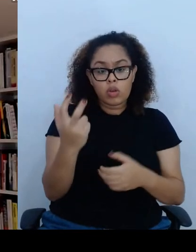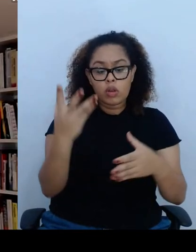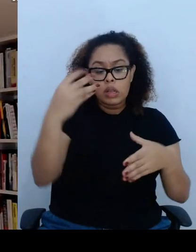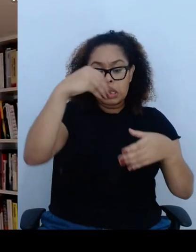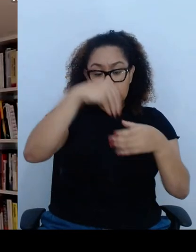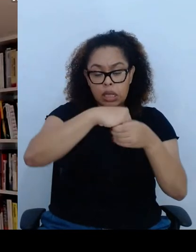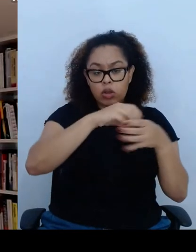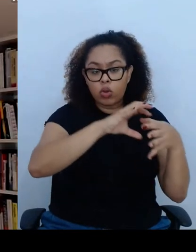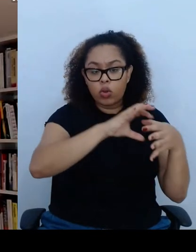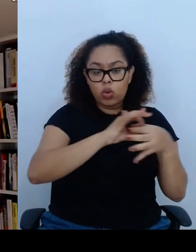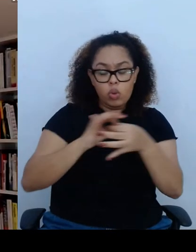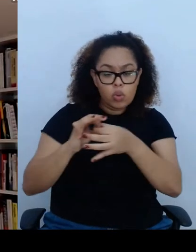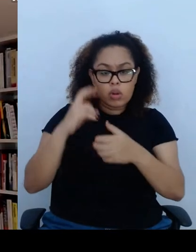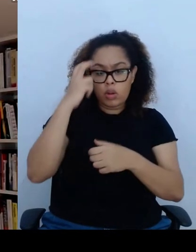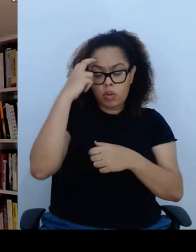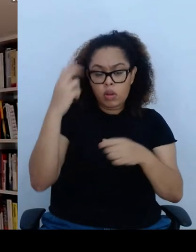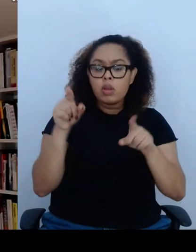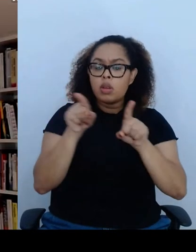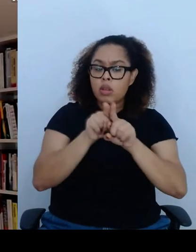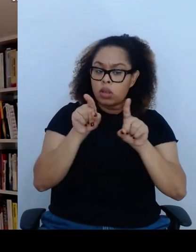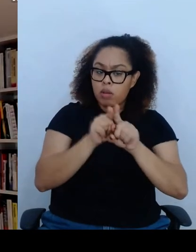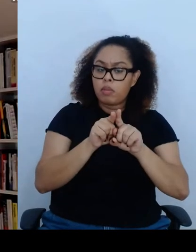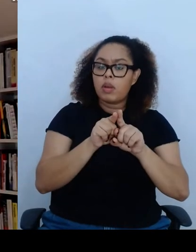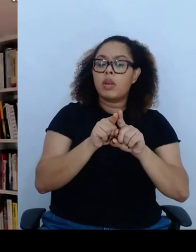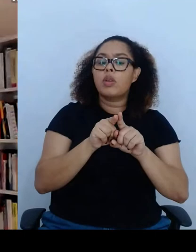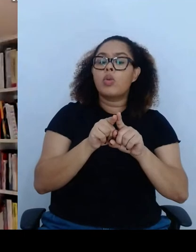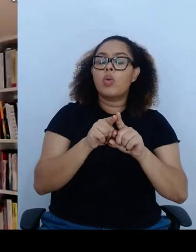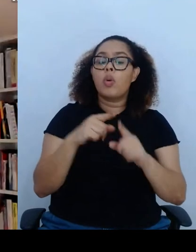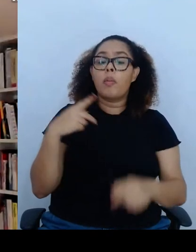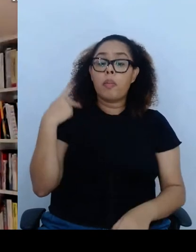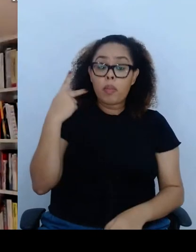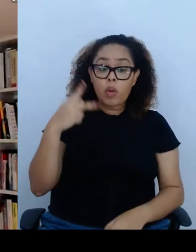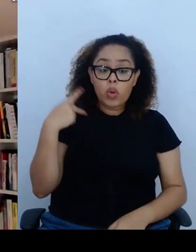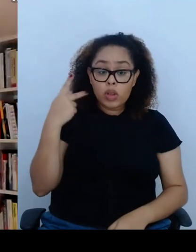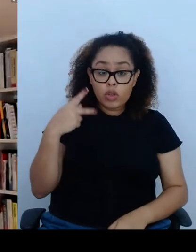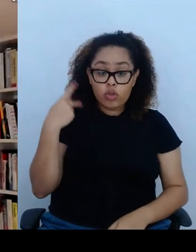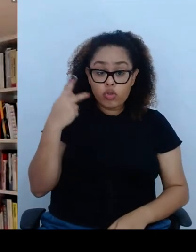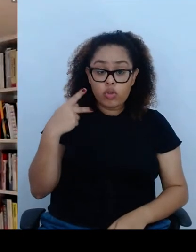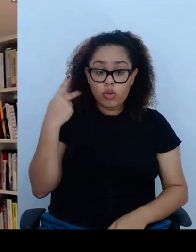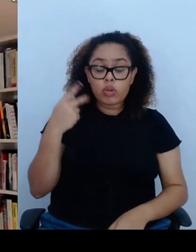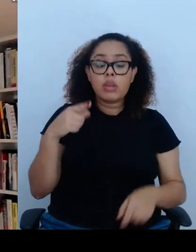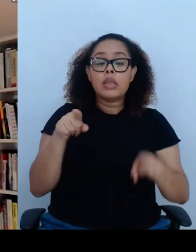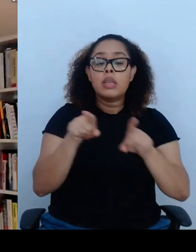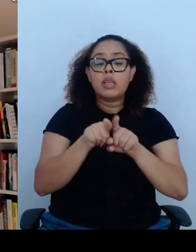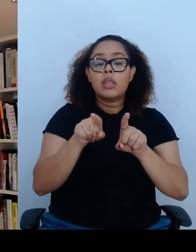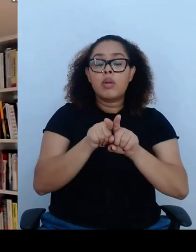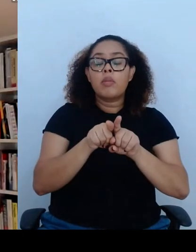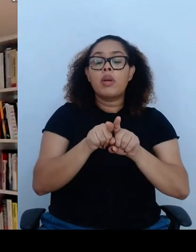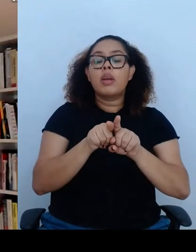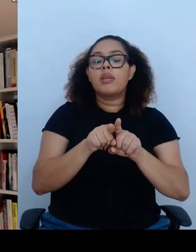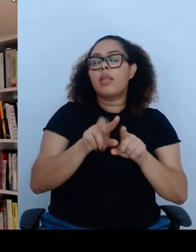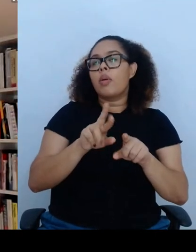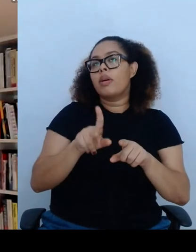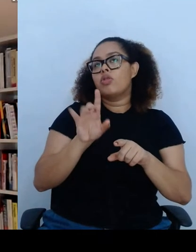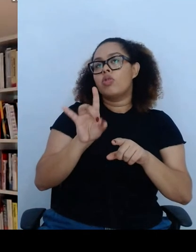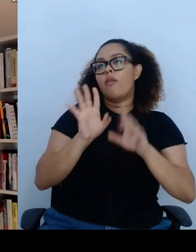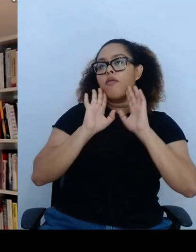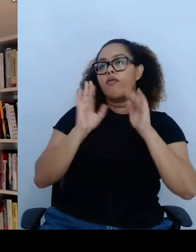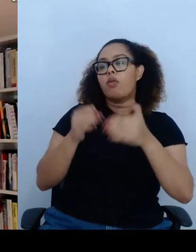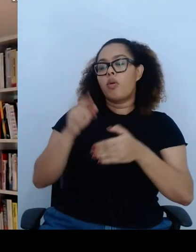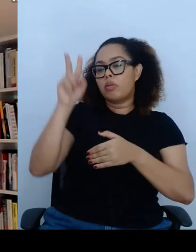e mesmo da política em nossa programação mais do que a história da arte tradicional né